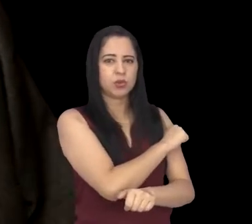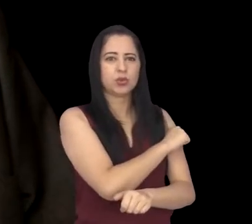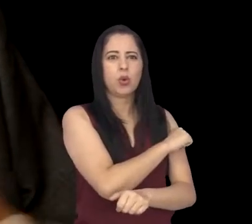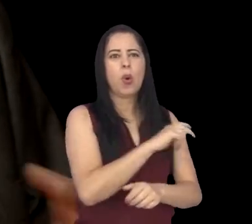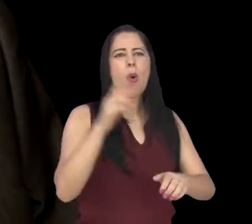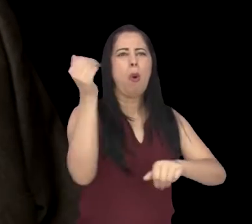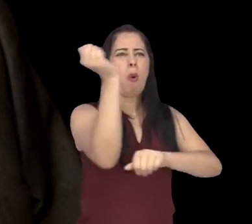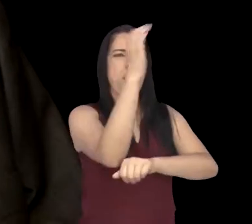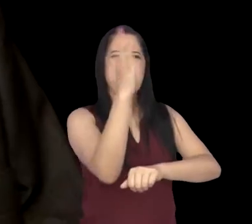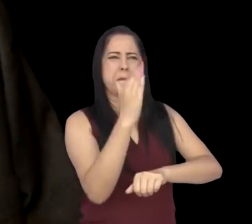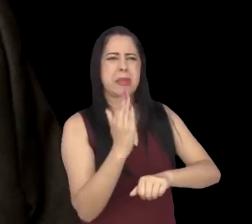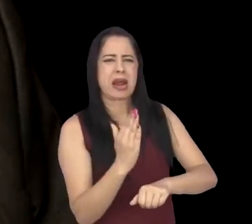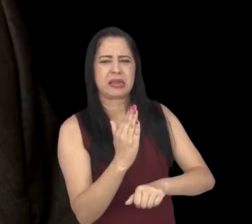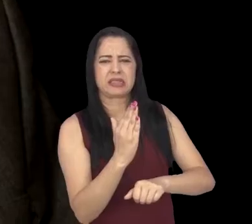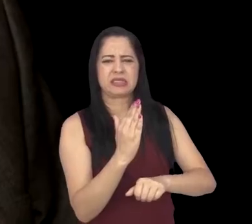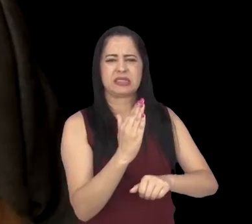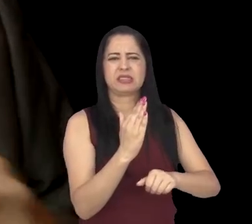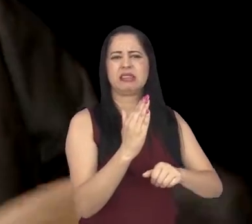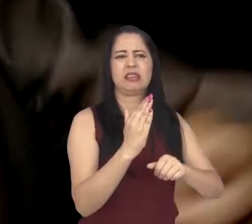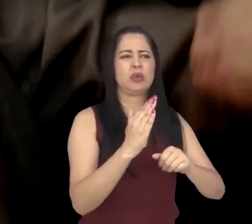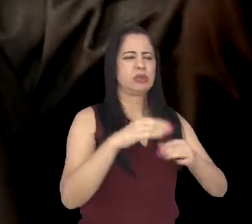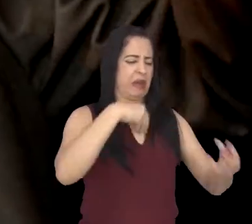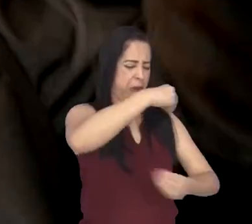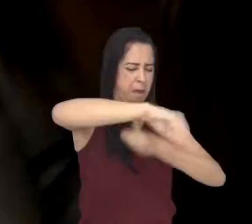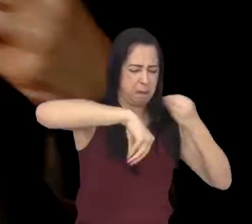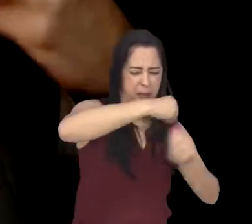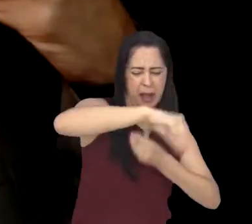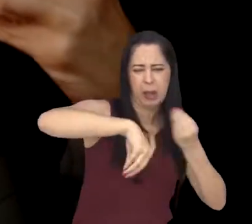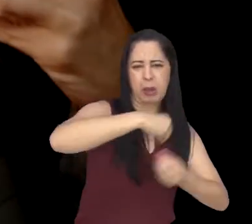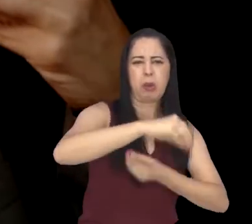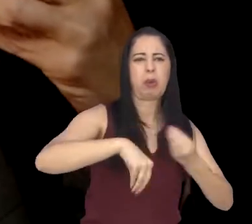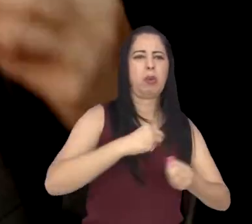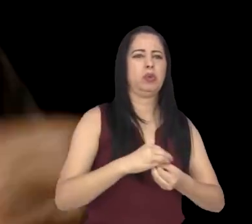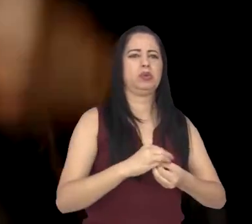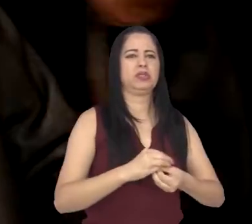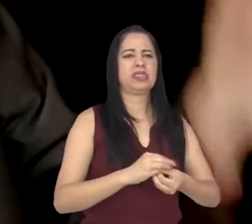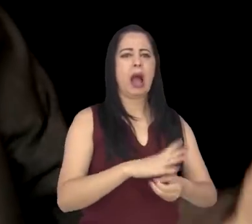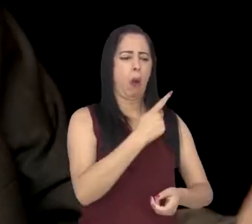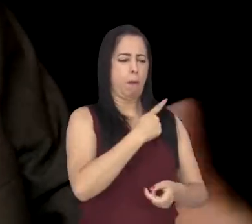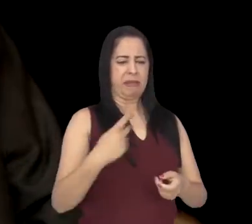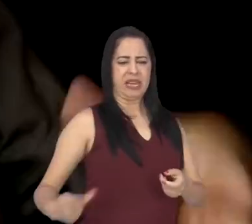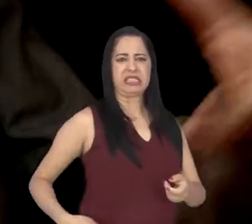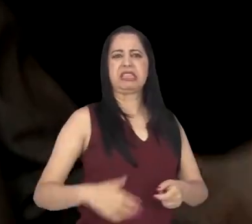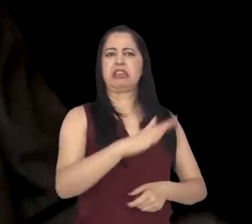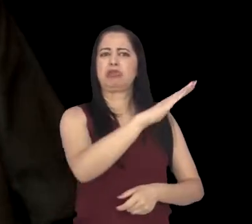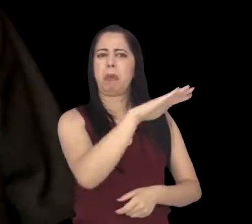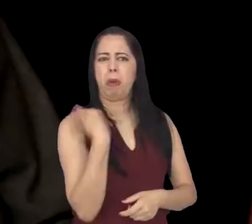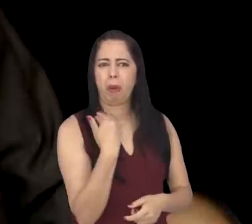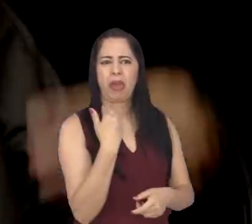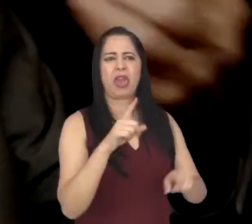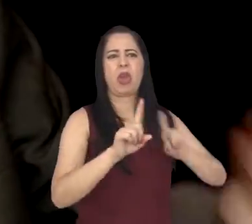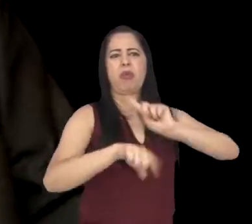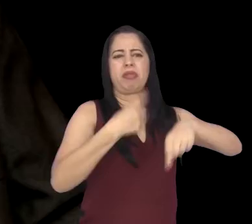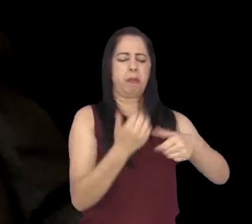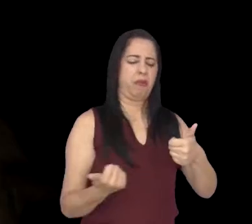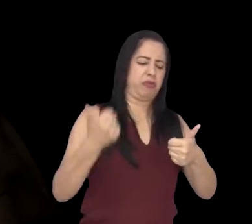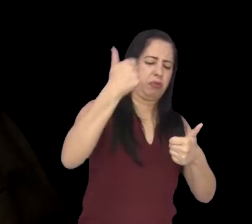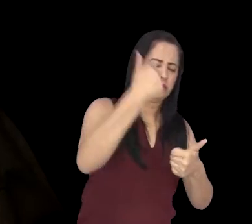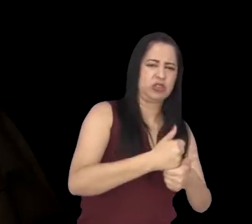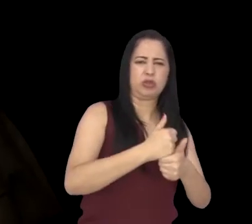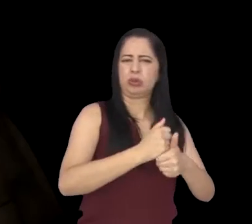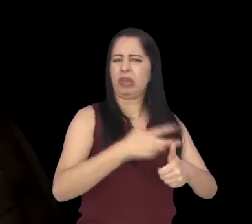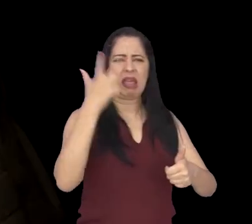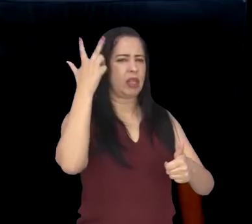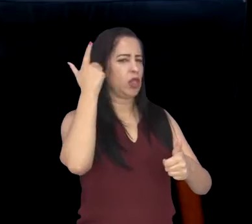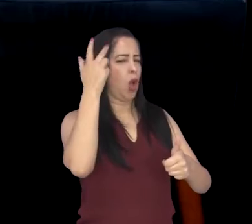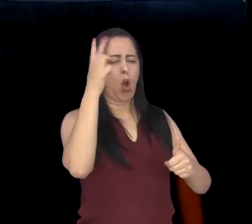maluca, porque Costa e Silva morreu, primeiro foi o Castelo Branco, que tinha, não vou dar aula de história aqui, ele queria voltar ao Brasil numa